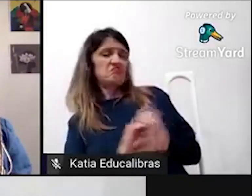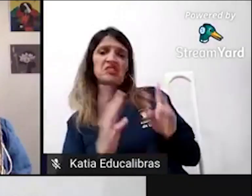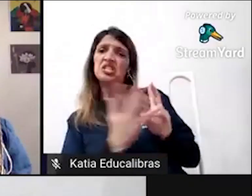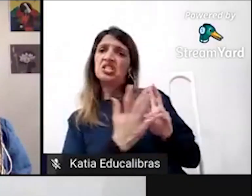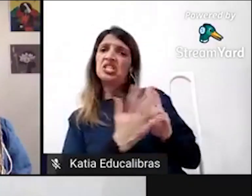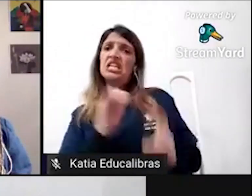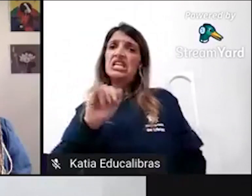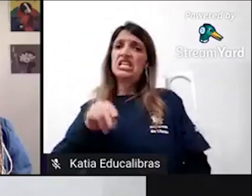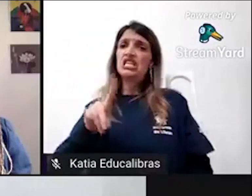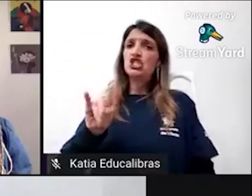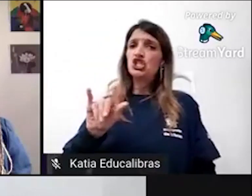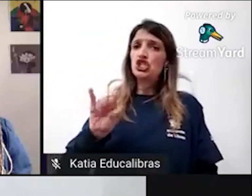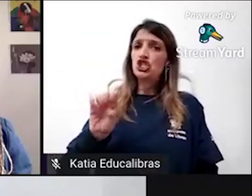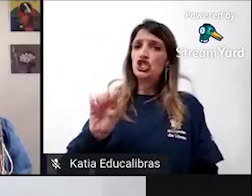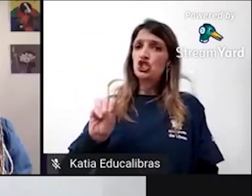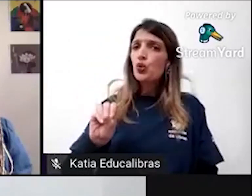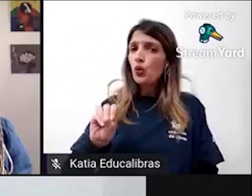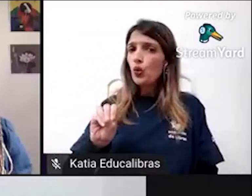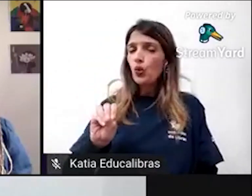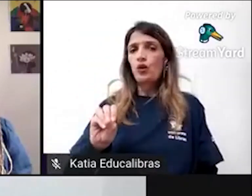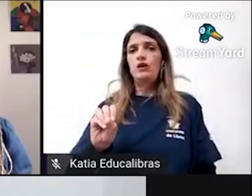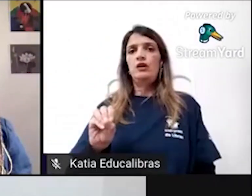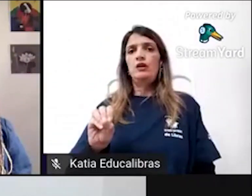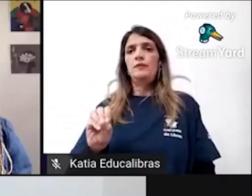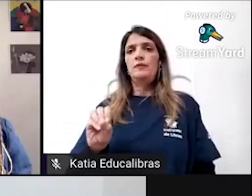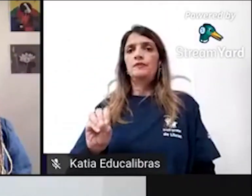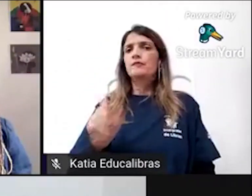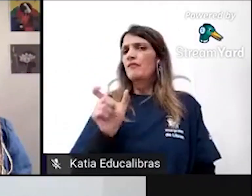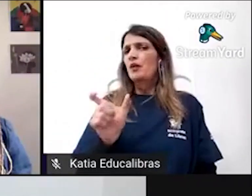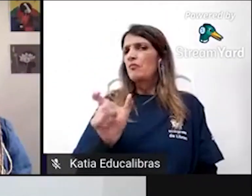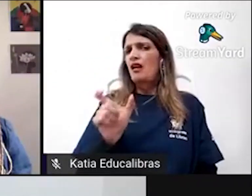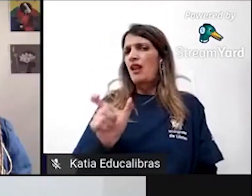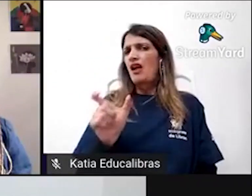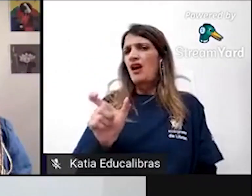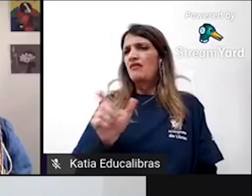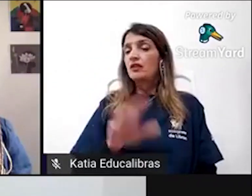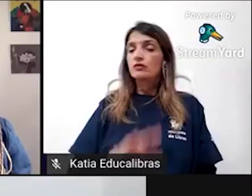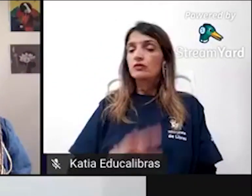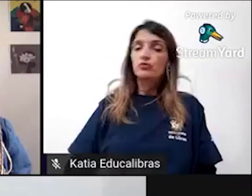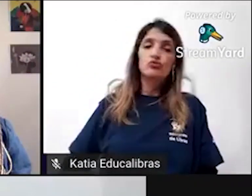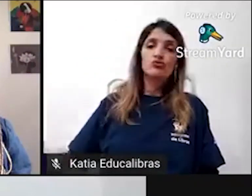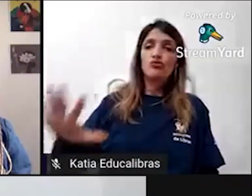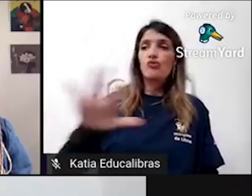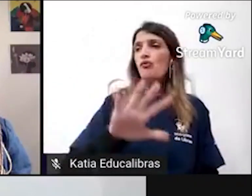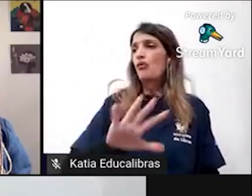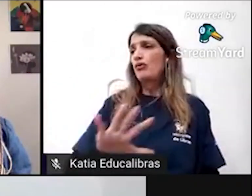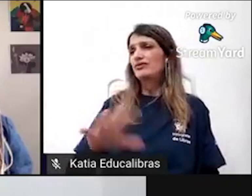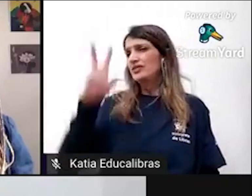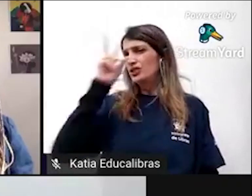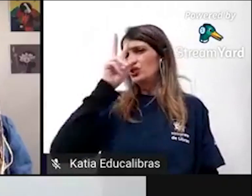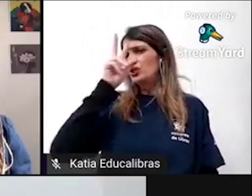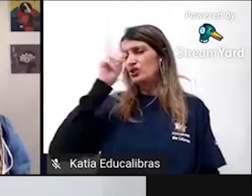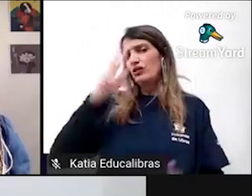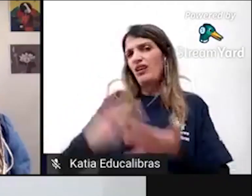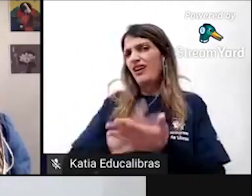Era uma palavra que dizia e trazia consigo toda uma série de equívocos, toda uma